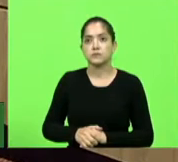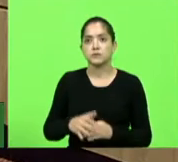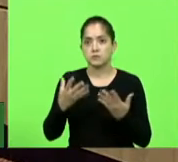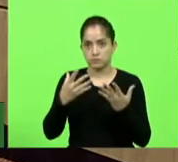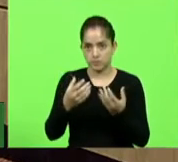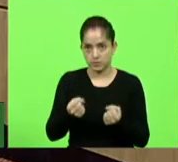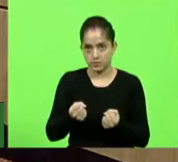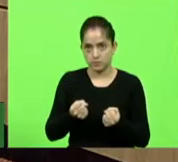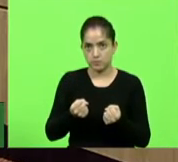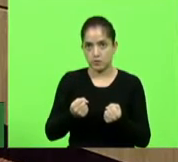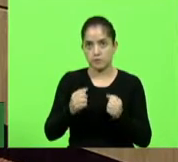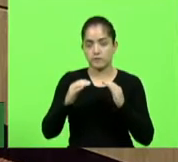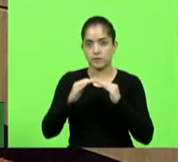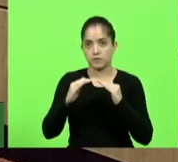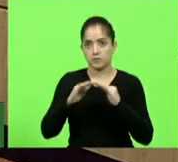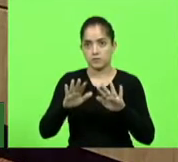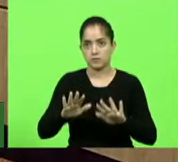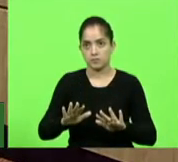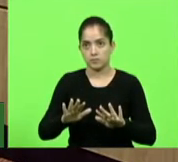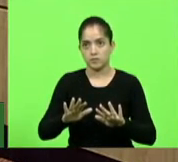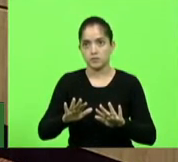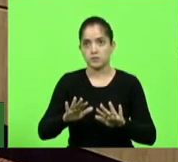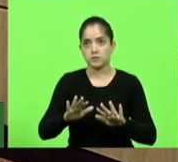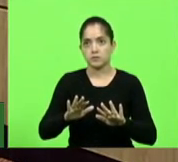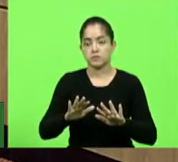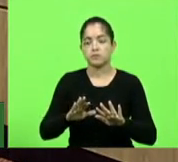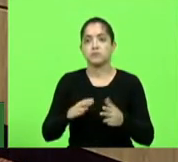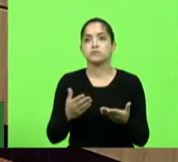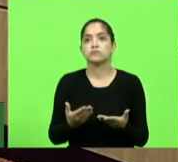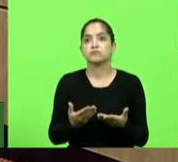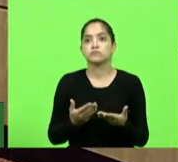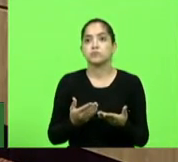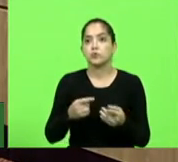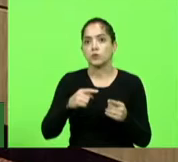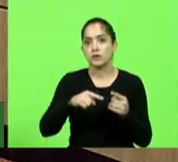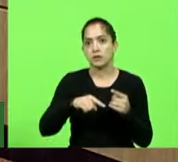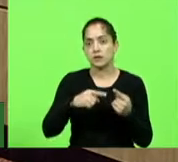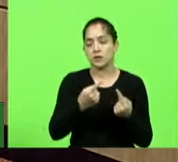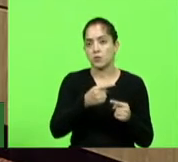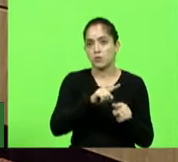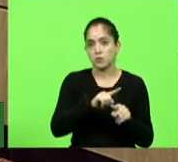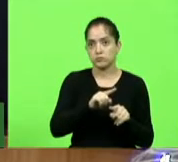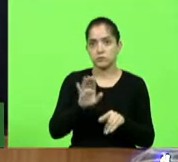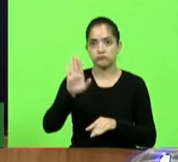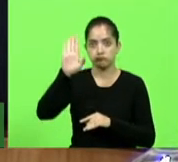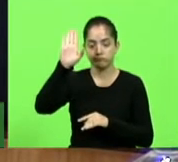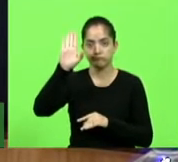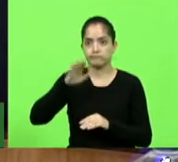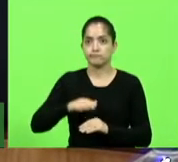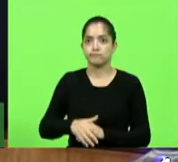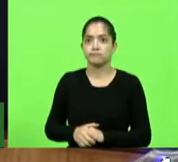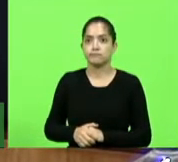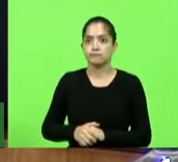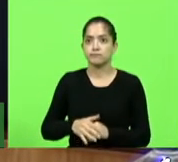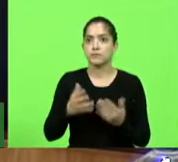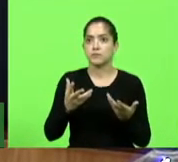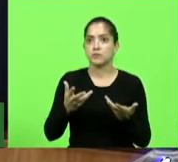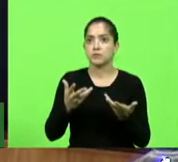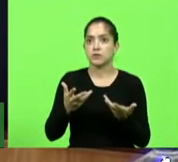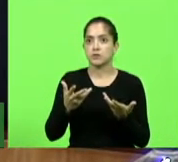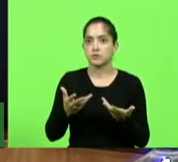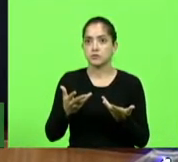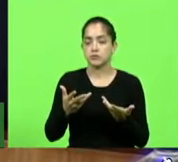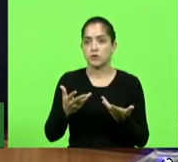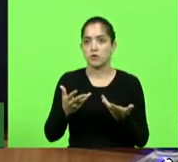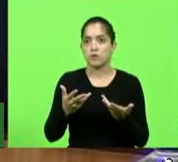permaneçam como se encontram. Os que reprovam, se manifestem para manifestação de voto. Deputada Luciana Carminati. Eu quero só fazer